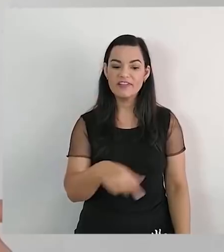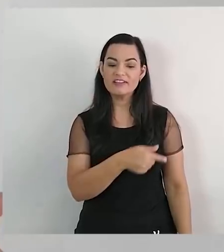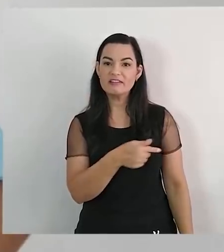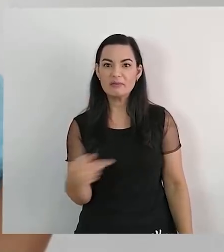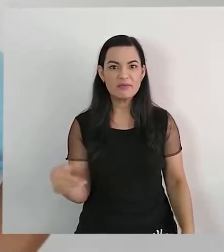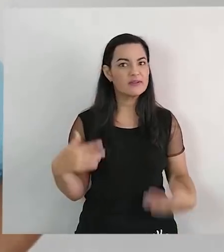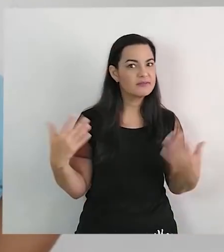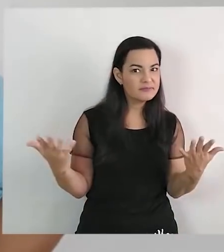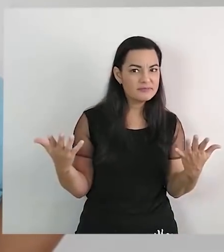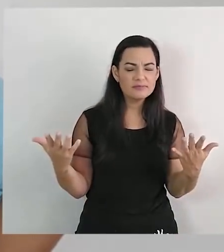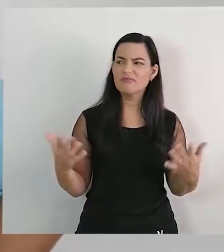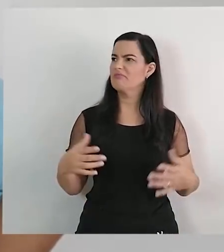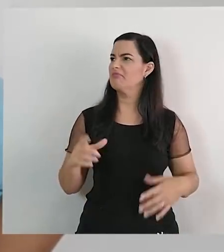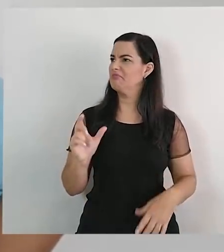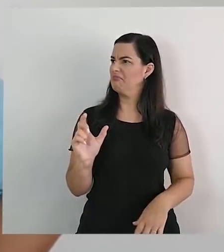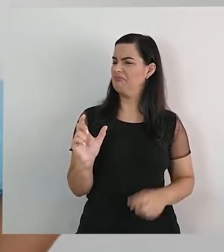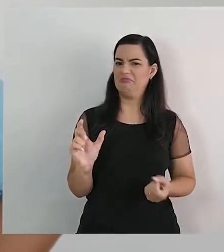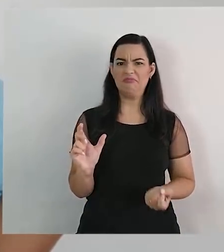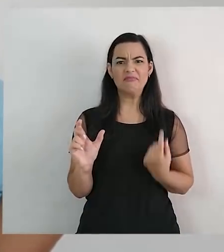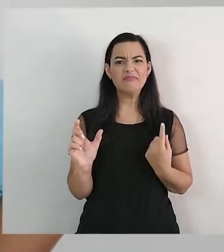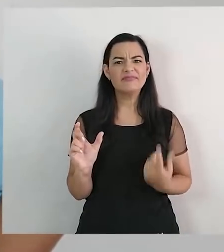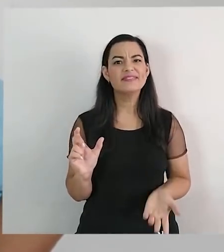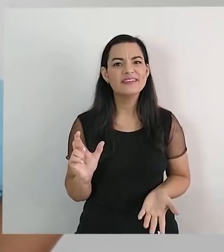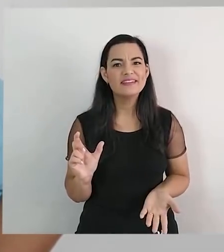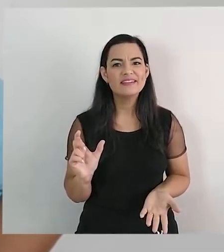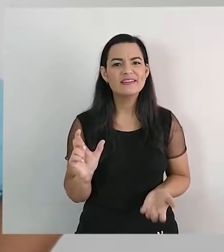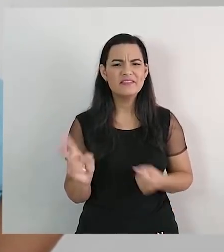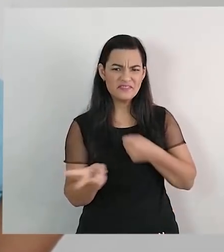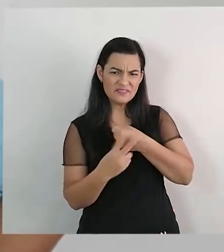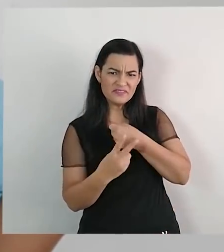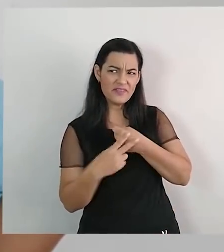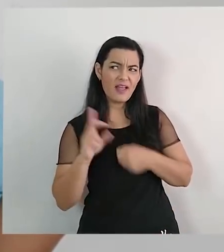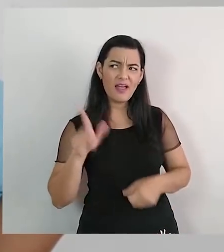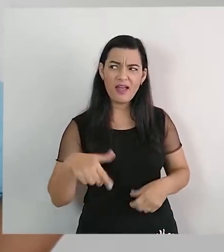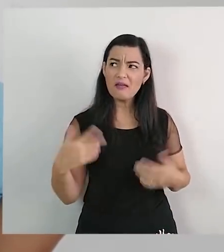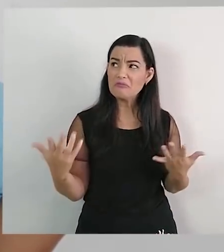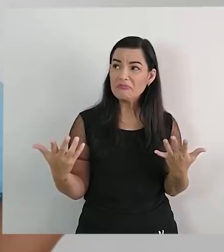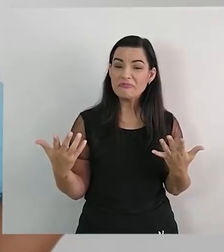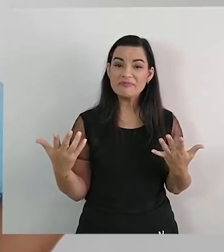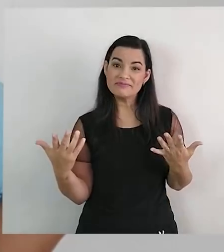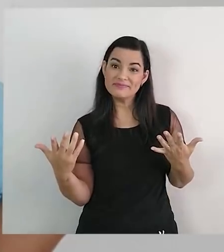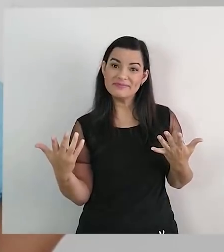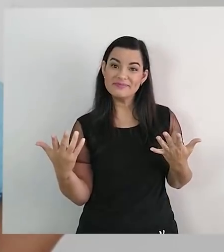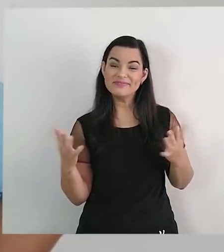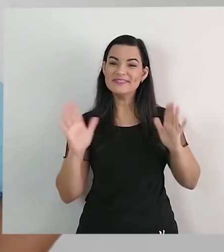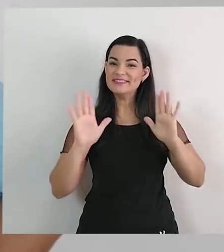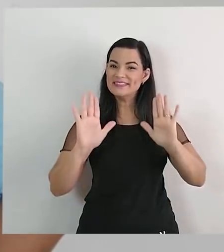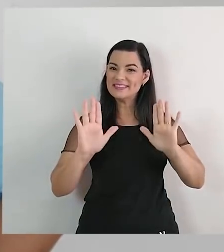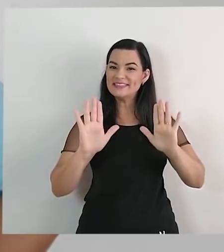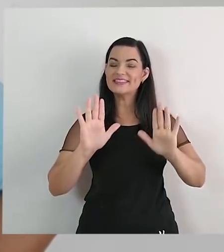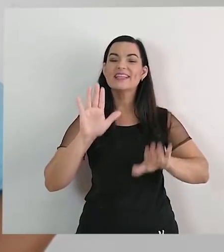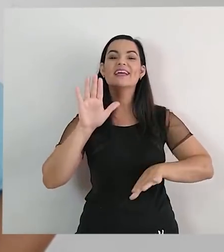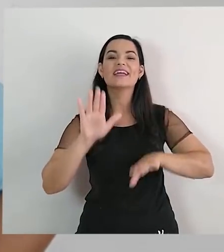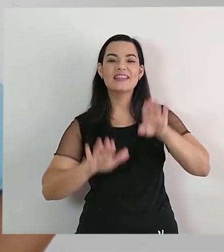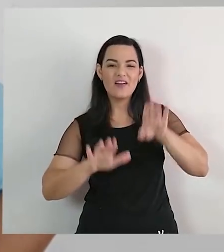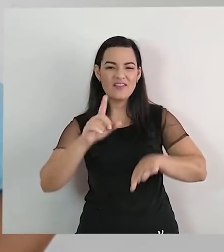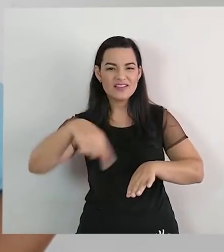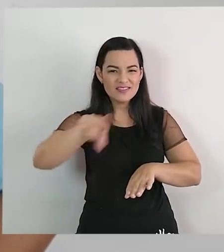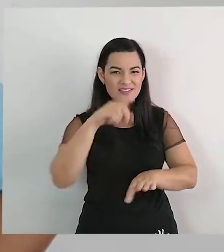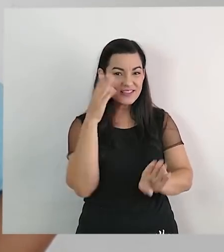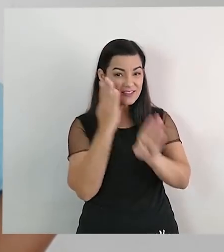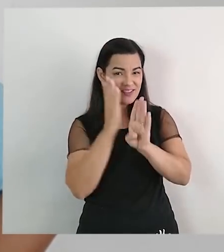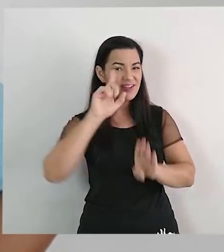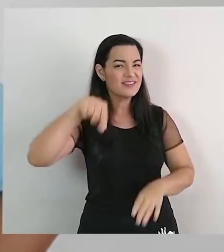Saracotear, pro? Será que é um verbo? Ai, eu acho que vocês podem